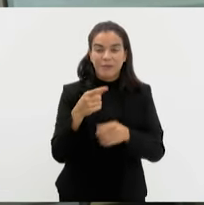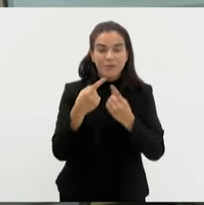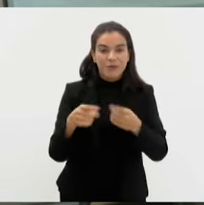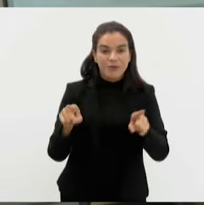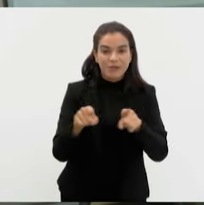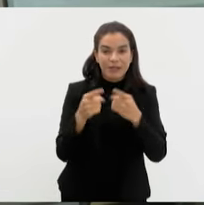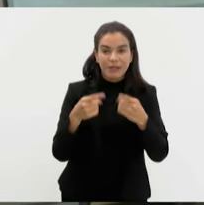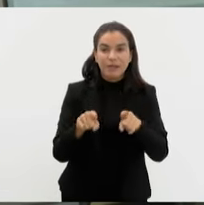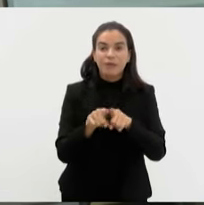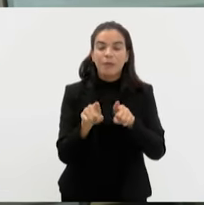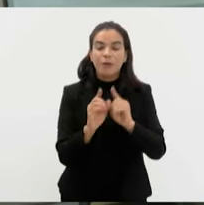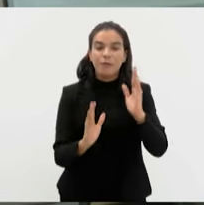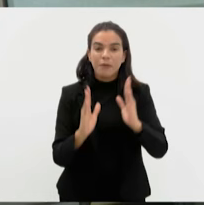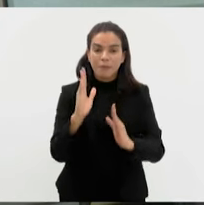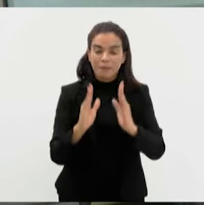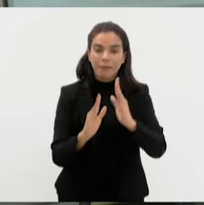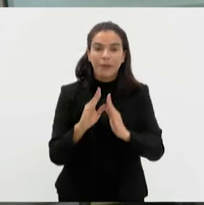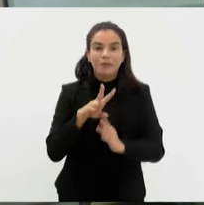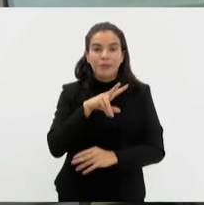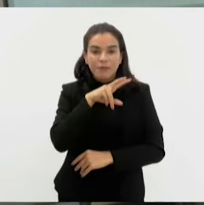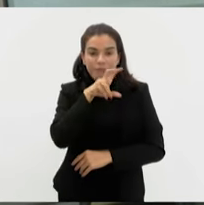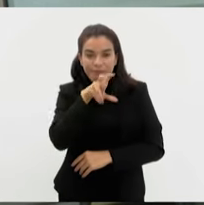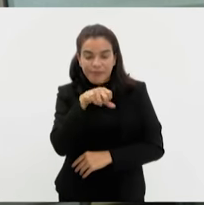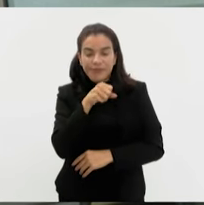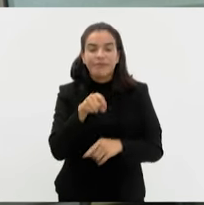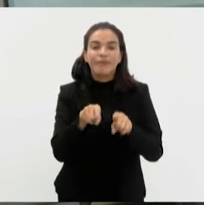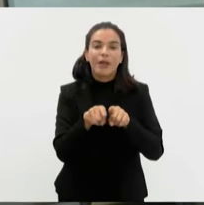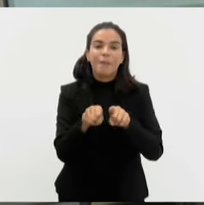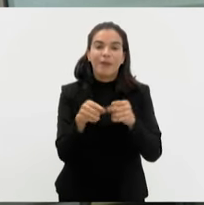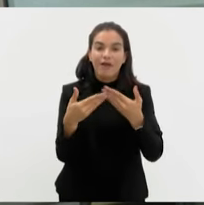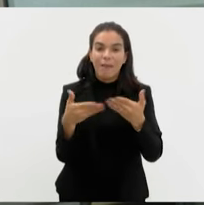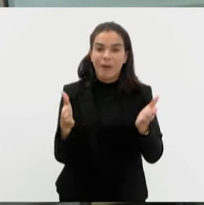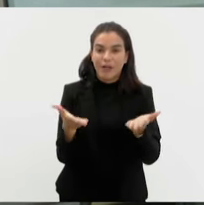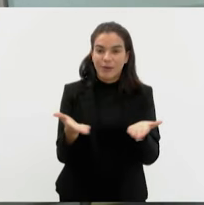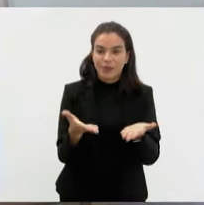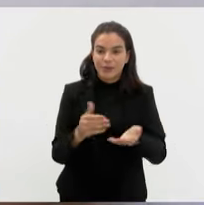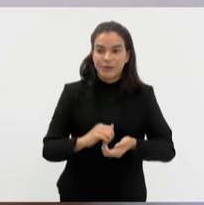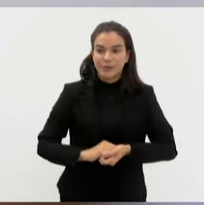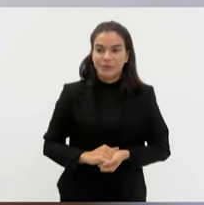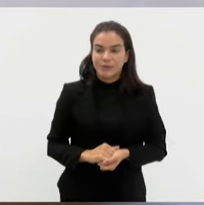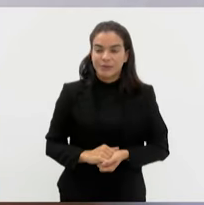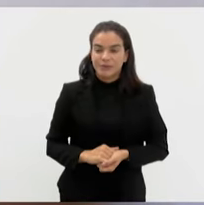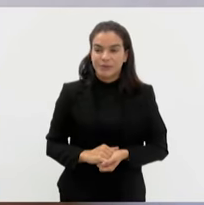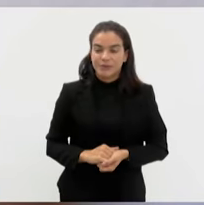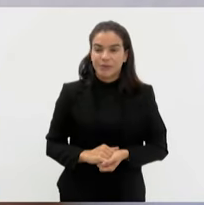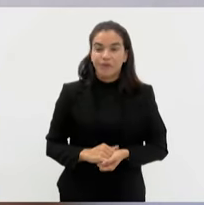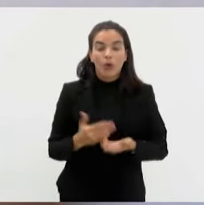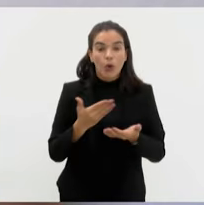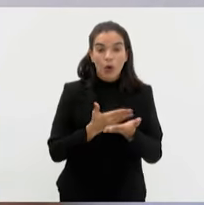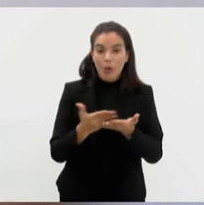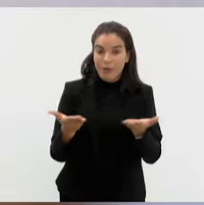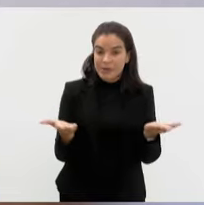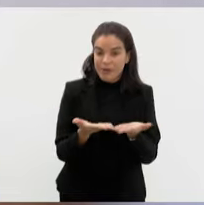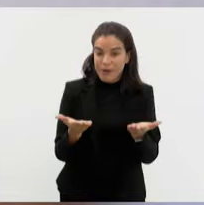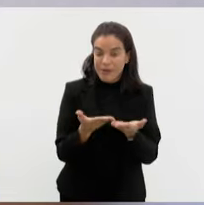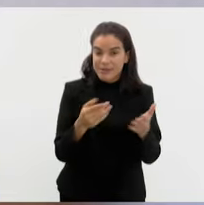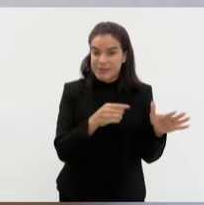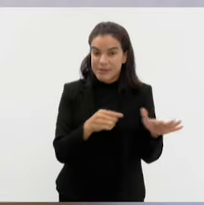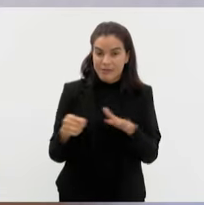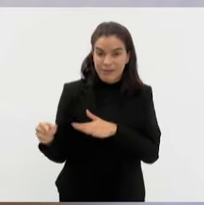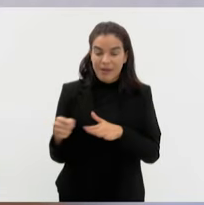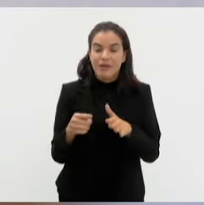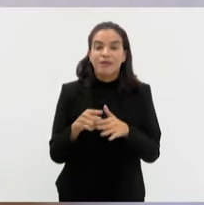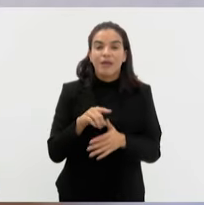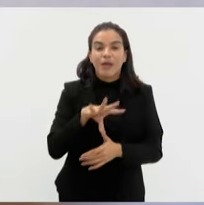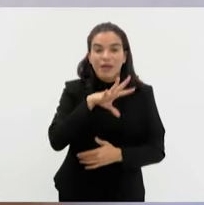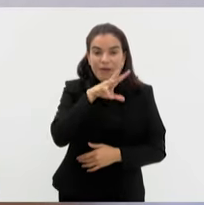e o prazo para a entrega do imposto de renda será aberto essa semana. Começa esta semana o prazo para a entrega do